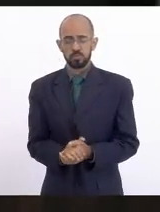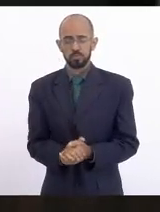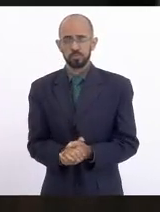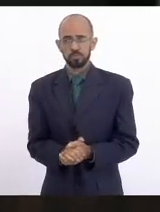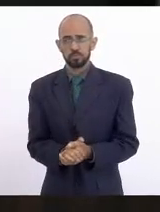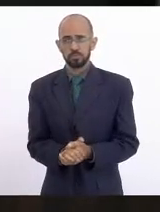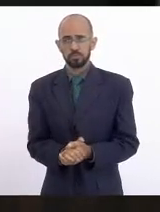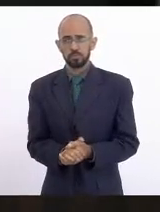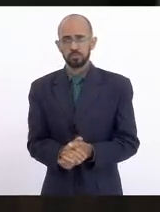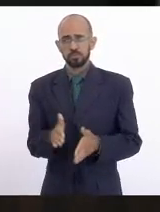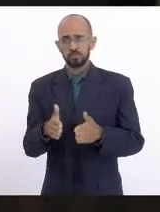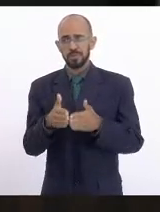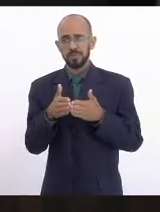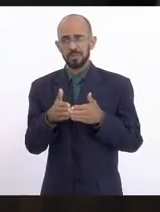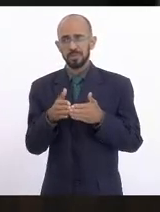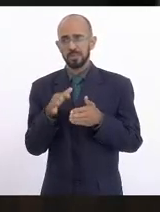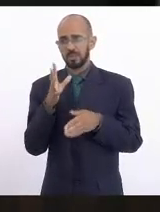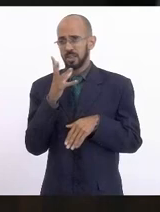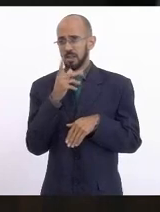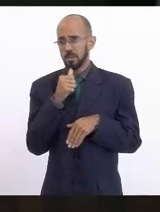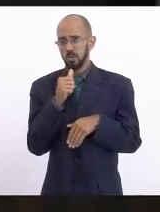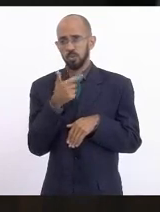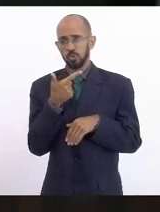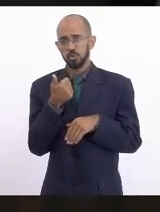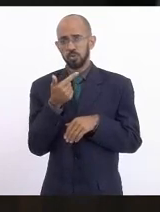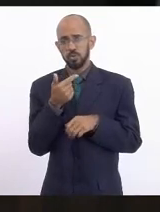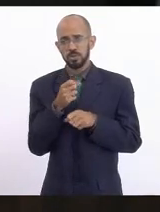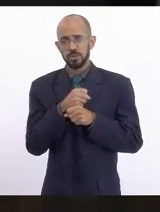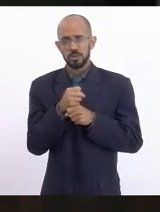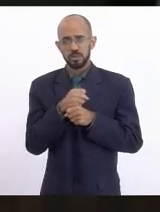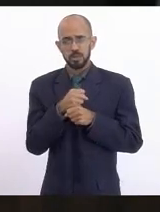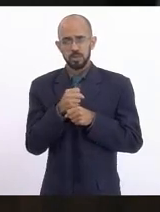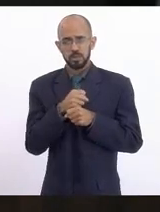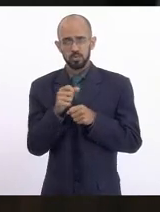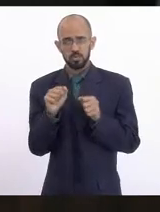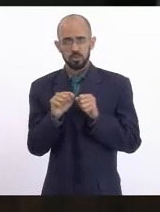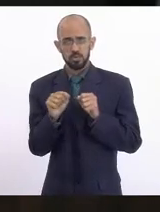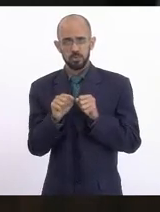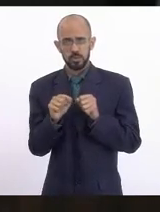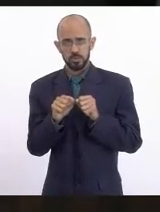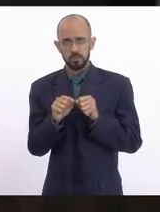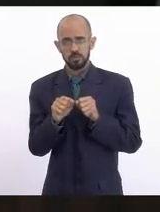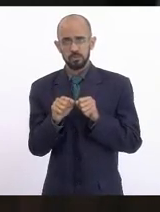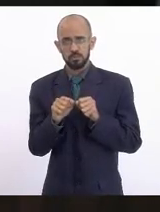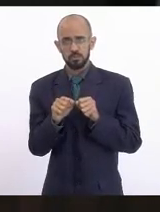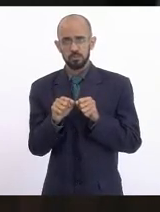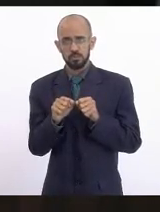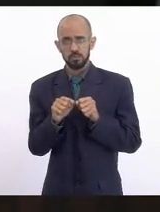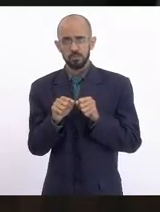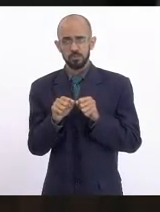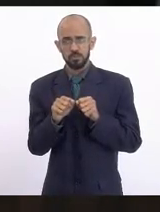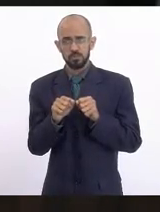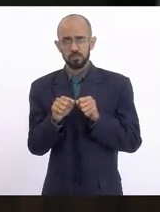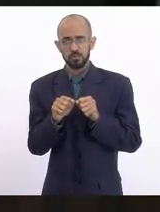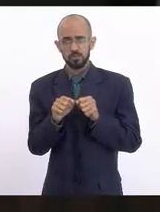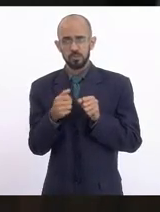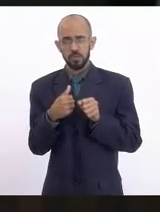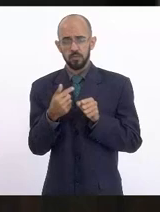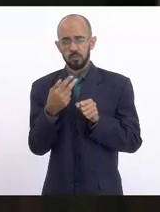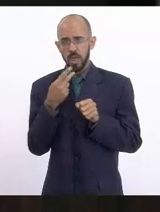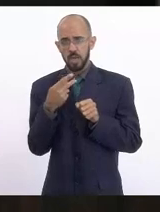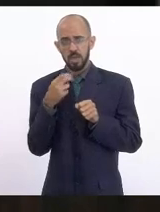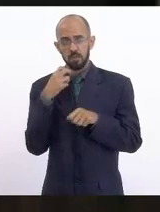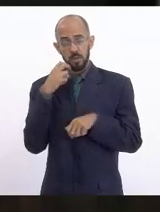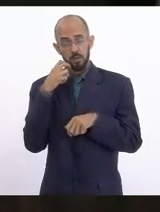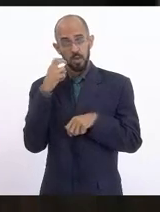é uma licença que demorou 12 anos para sair 12 anos eu disse que era uma vergonha